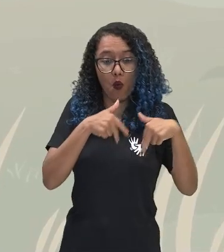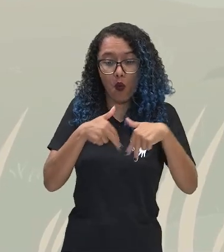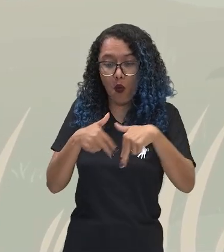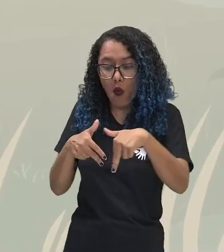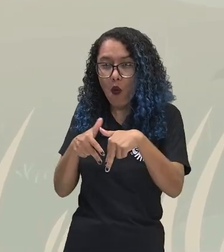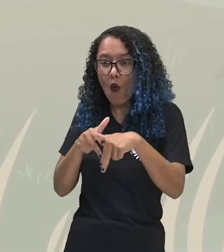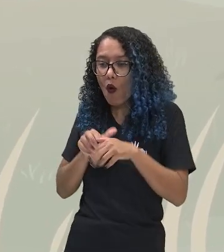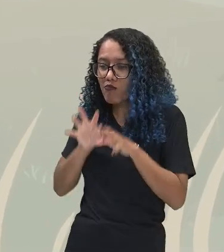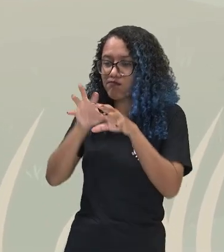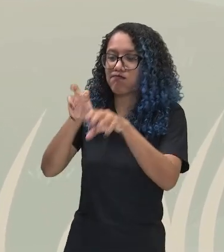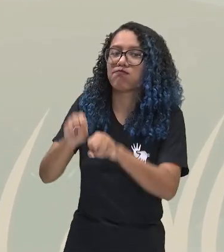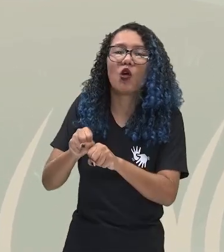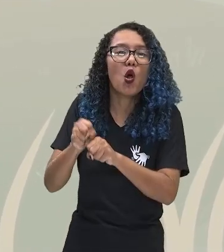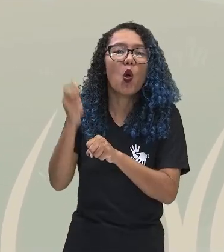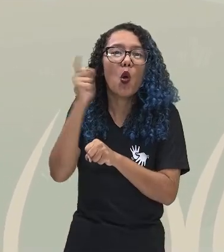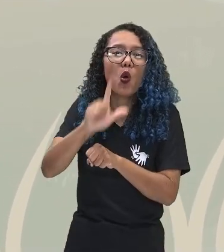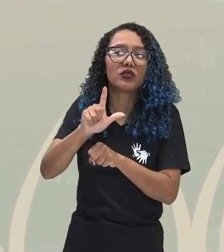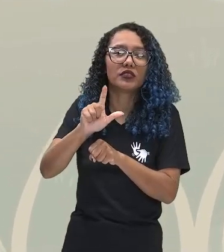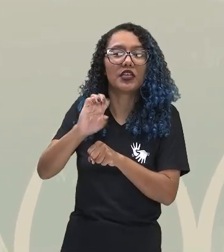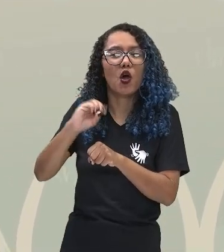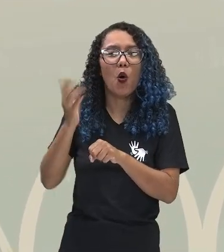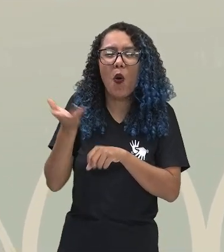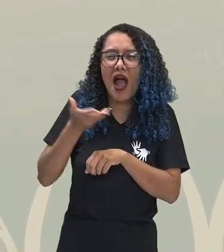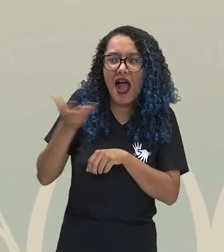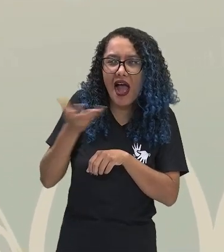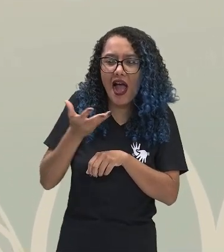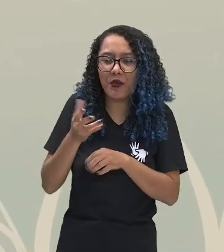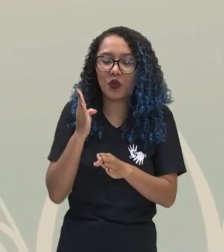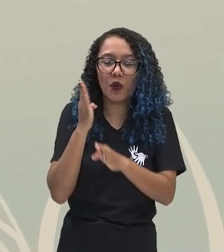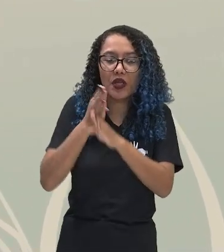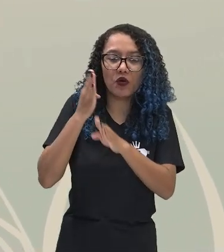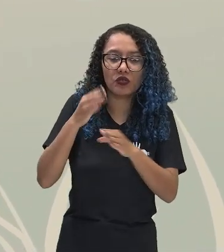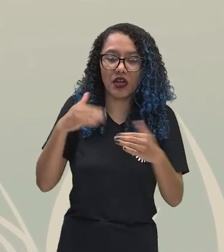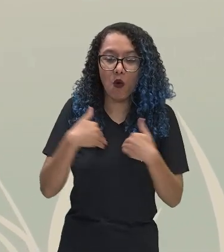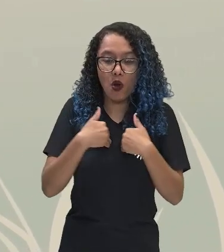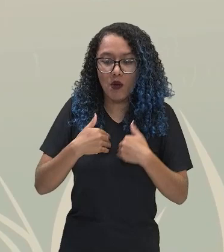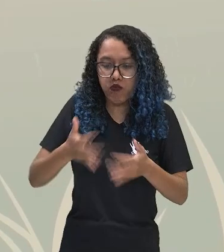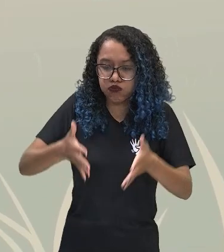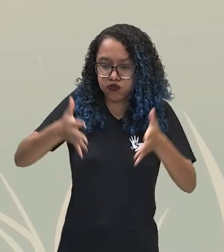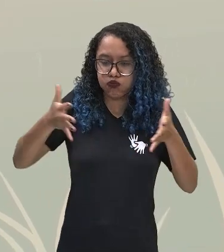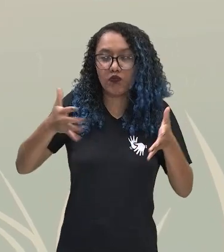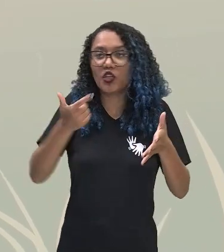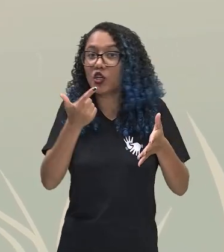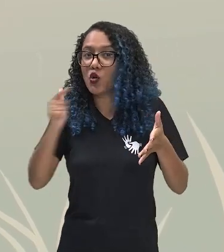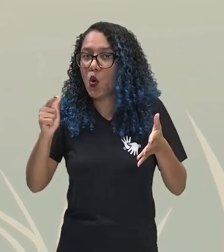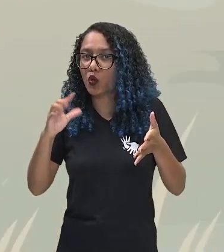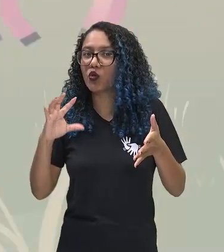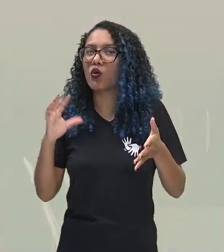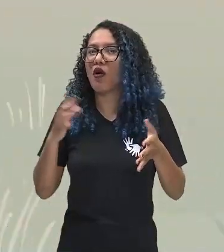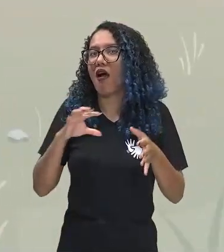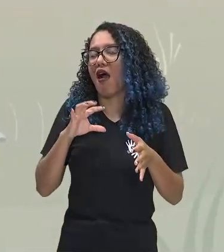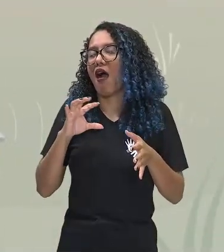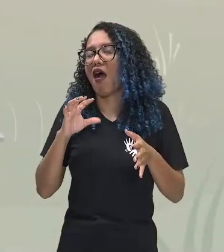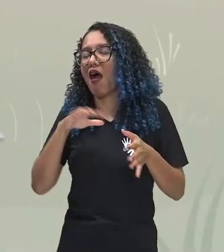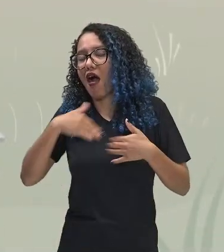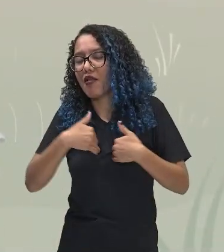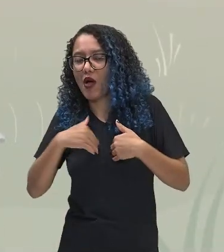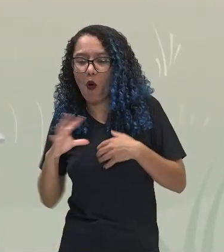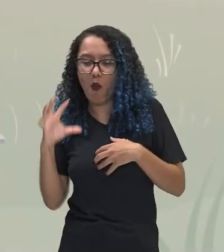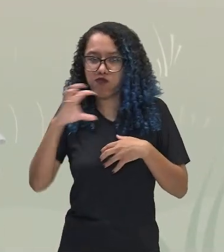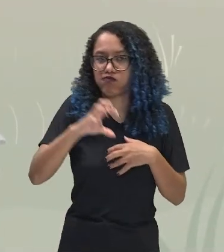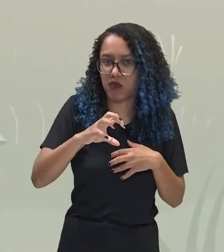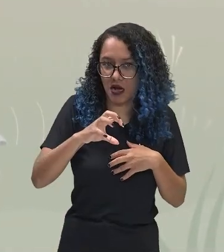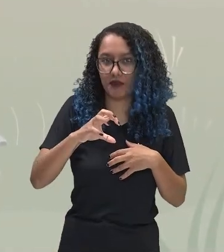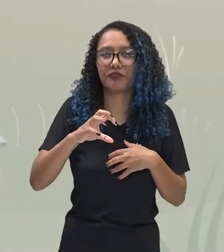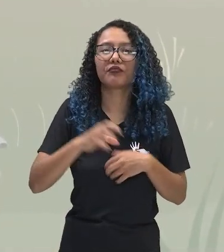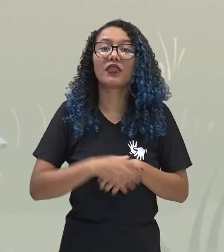capturá-los ou chegar rapidamente aos restos de um animal maior abatido por outros predadores isso resultava em